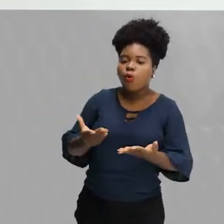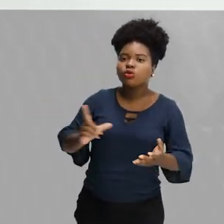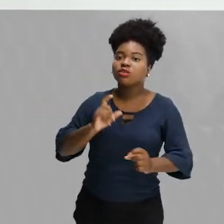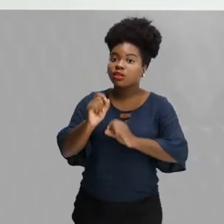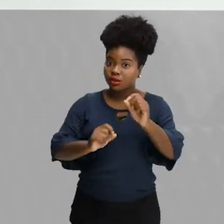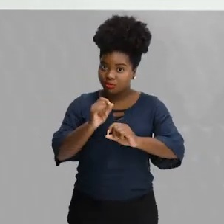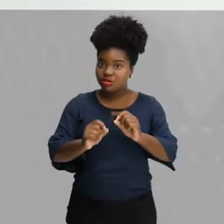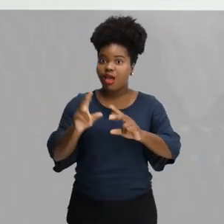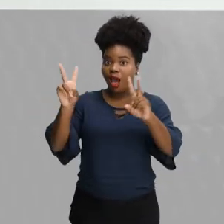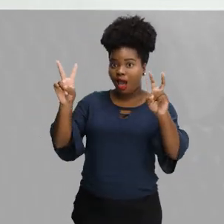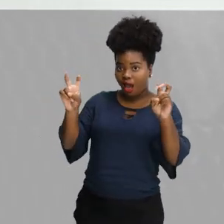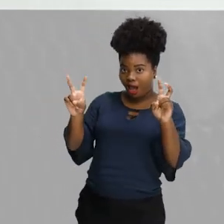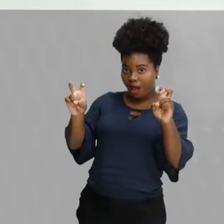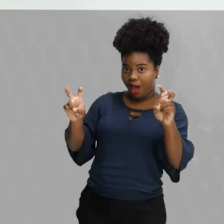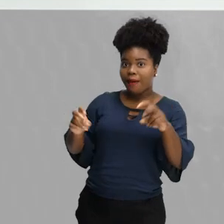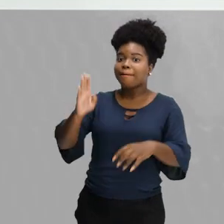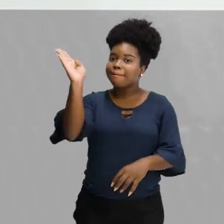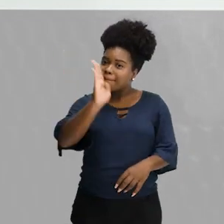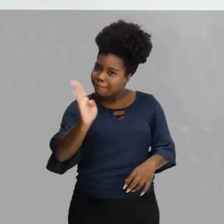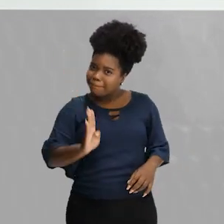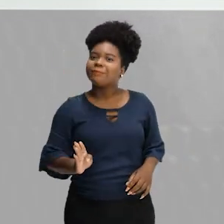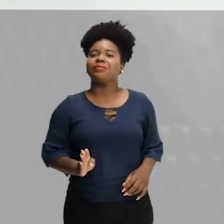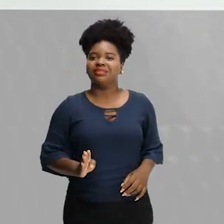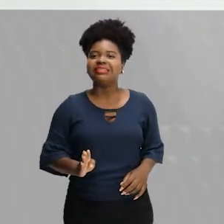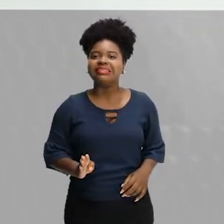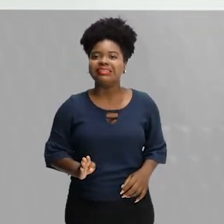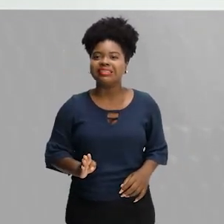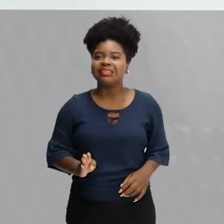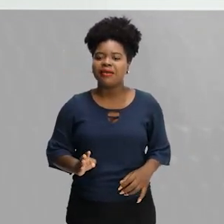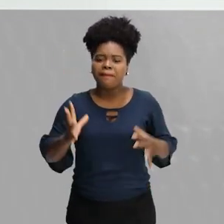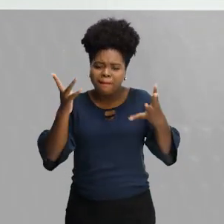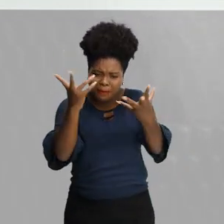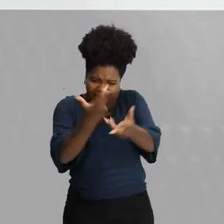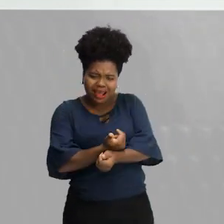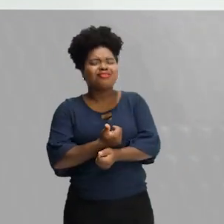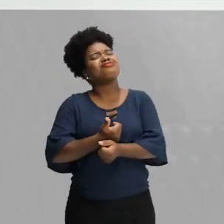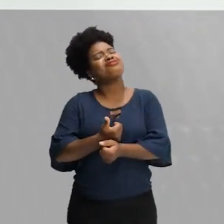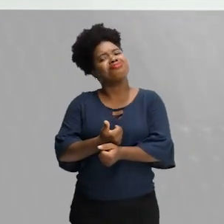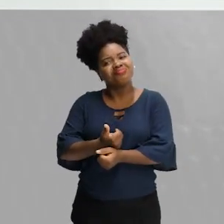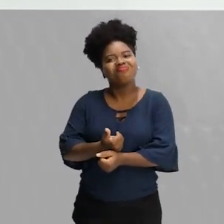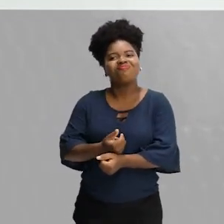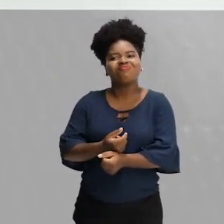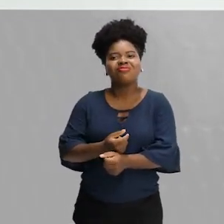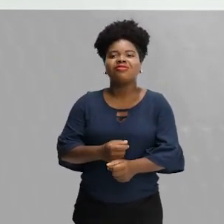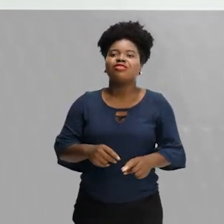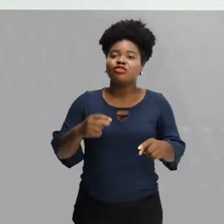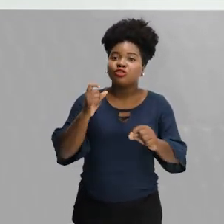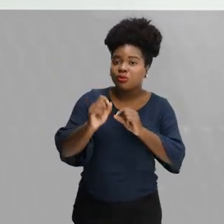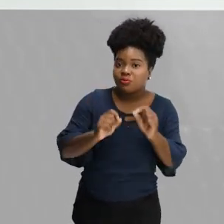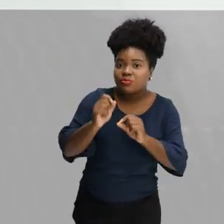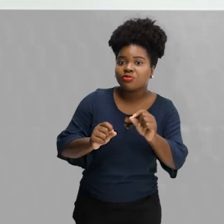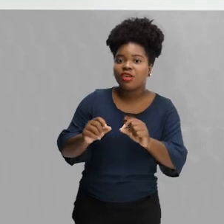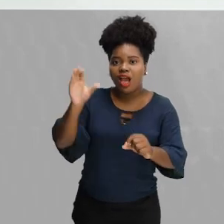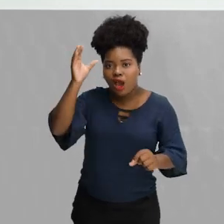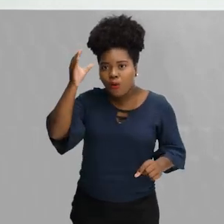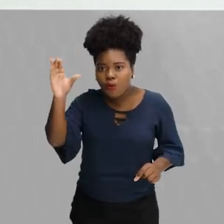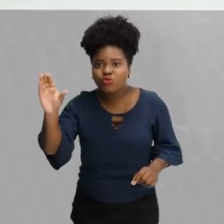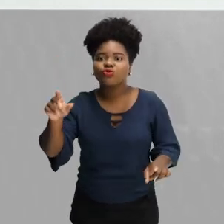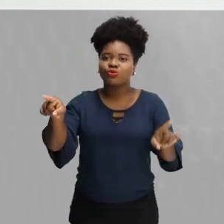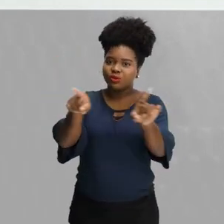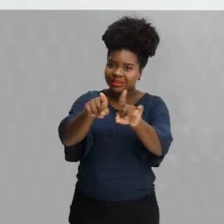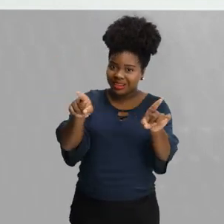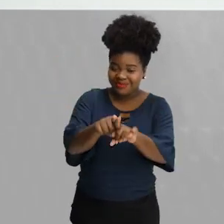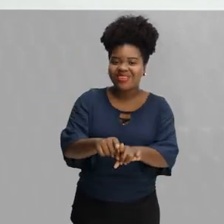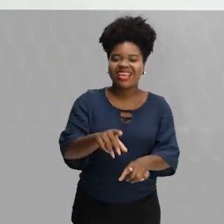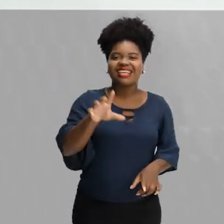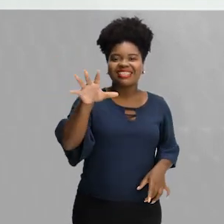Brasil, uma aula esplêndida sobre a cultura brasileira e, sobretudo, o território. Nosso território é muito grande, você